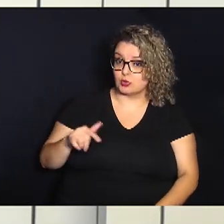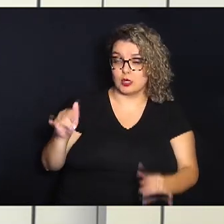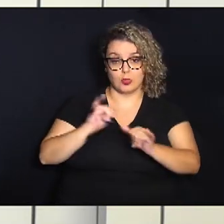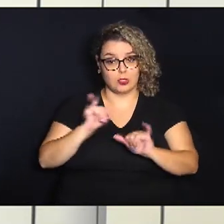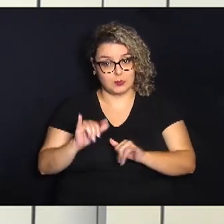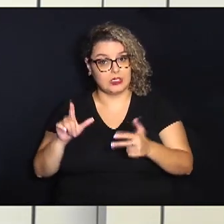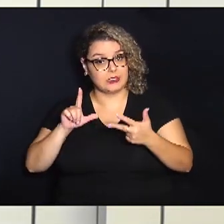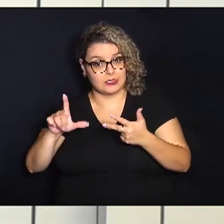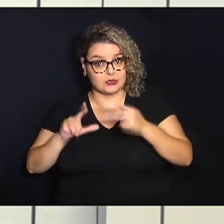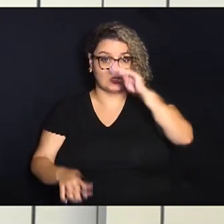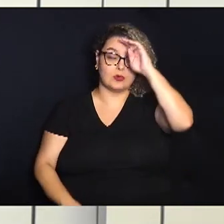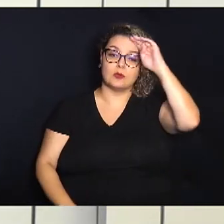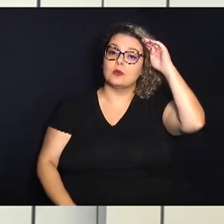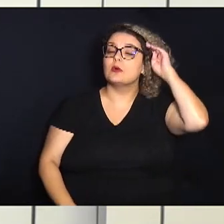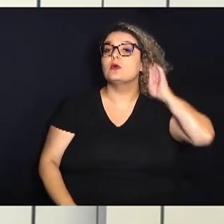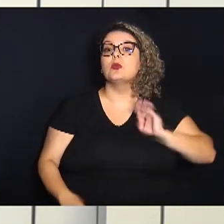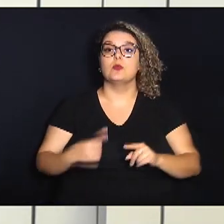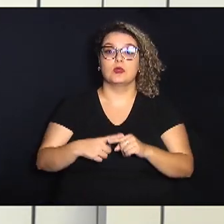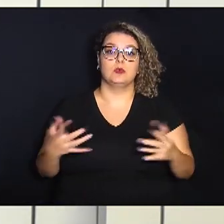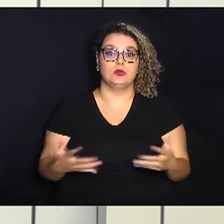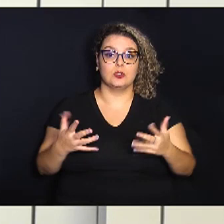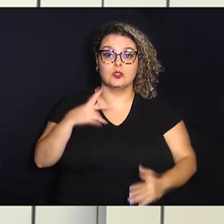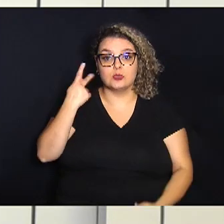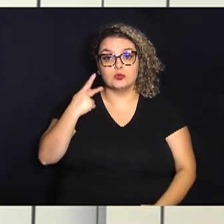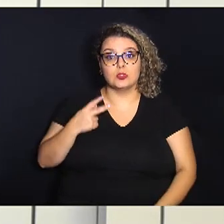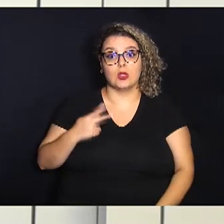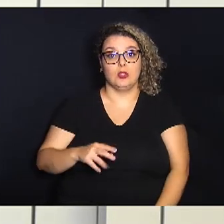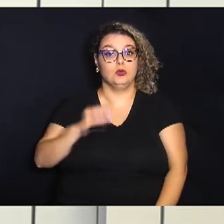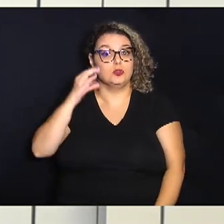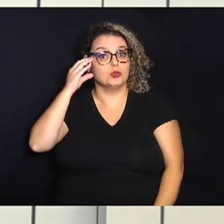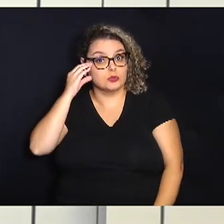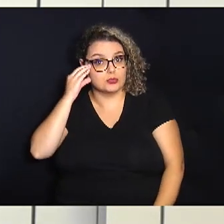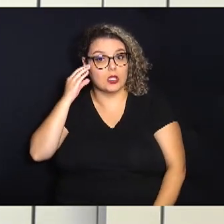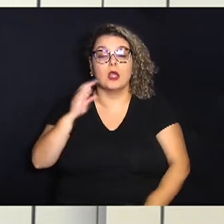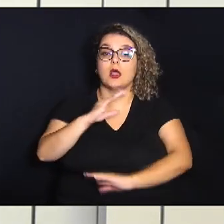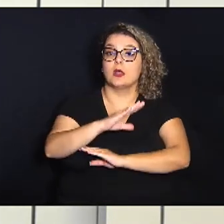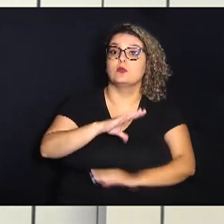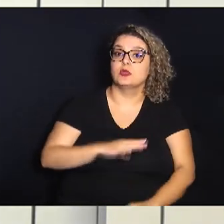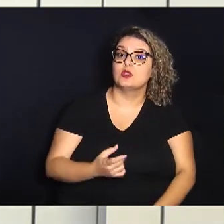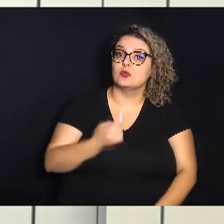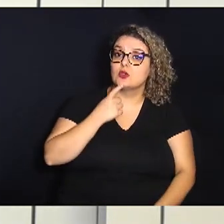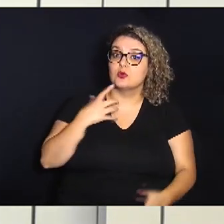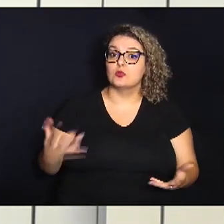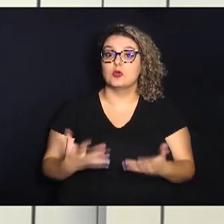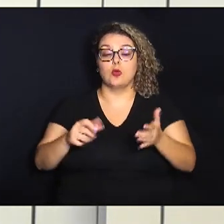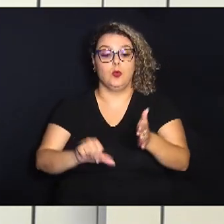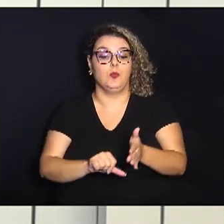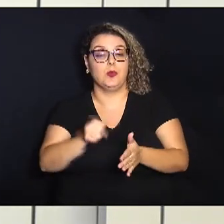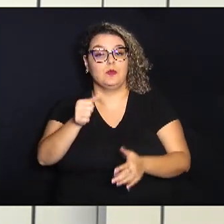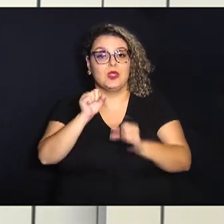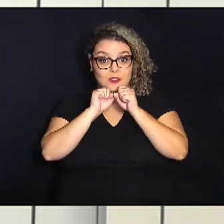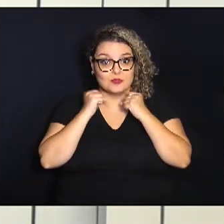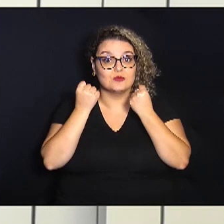do Legislativo, porque por iniciativa do vereador Luiz Cirilo, a Câmara Municipal de Campinas promoveu o primeiro